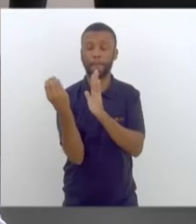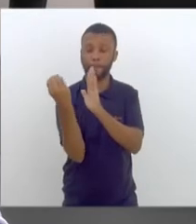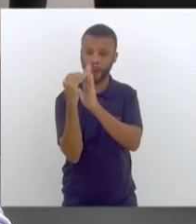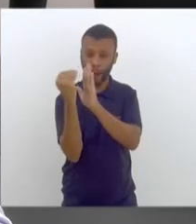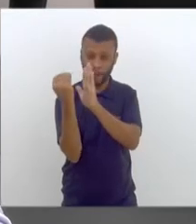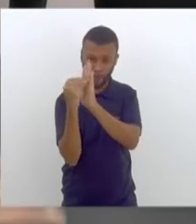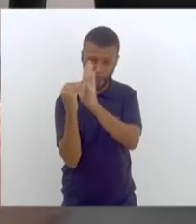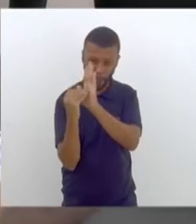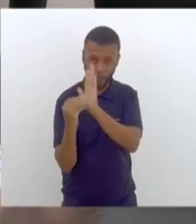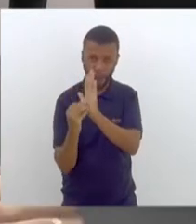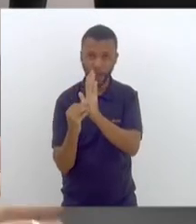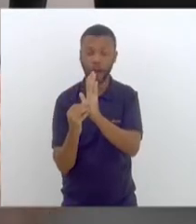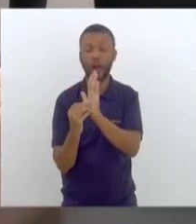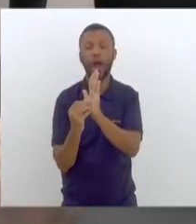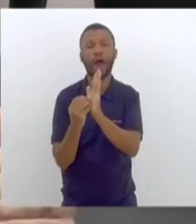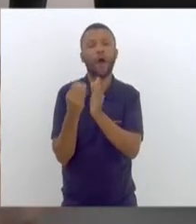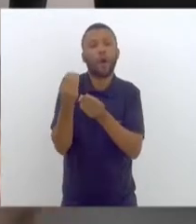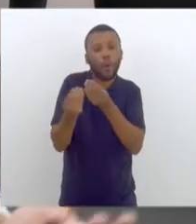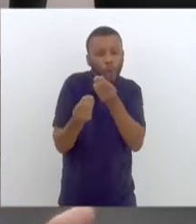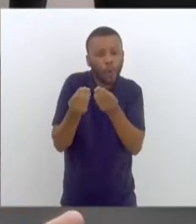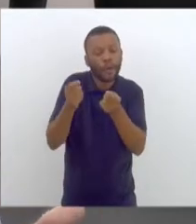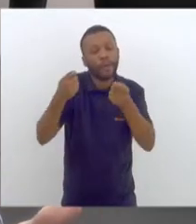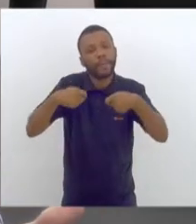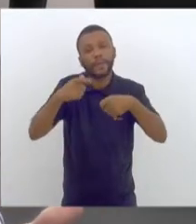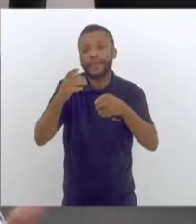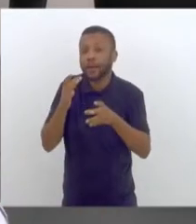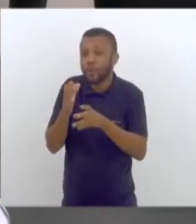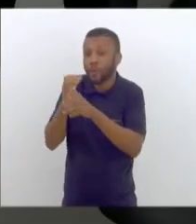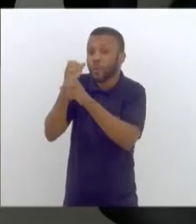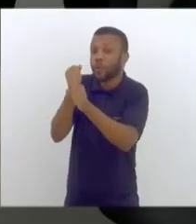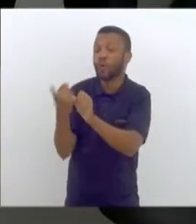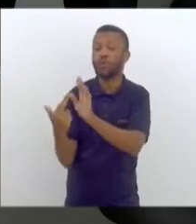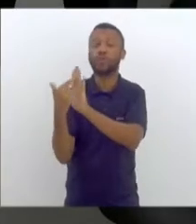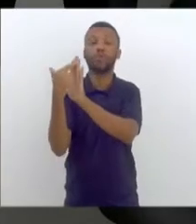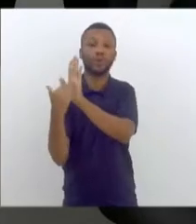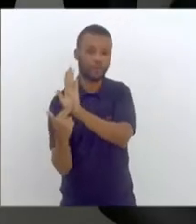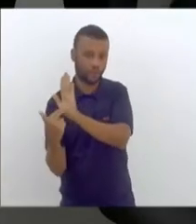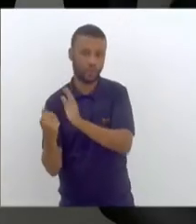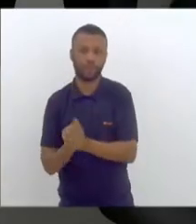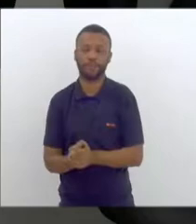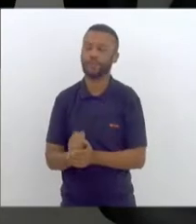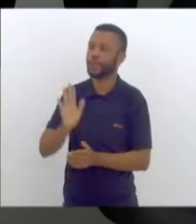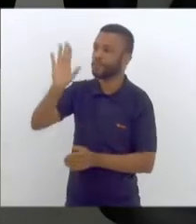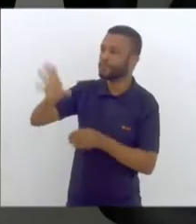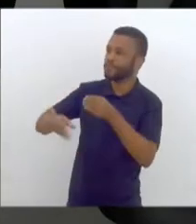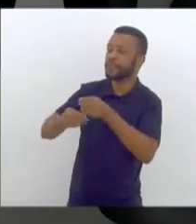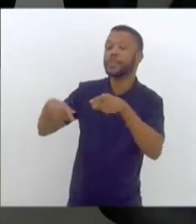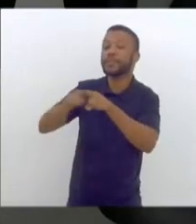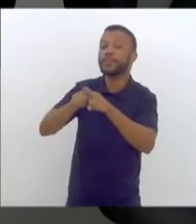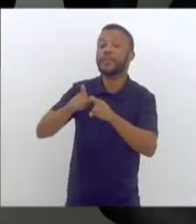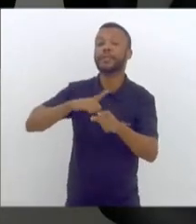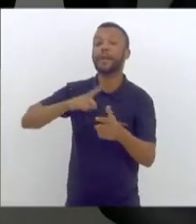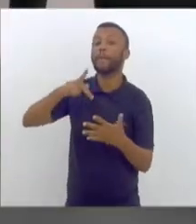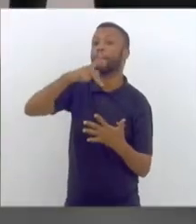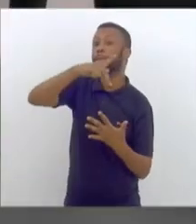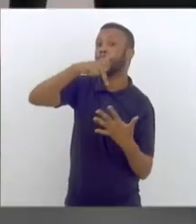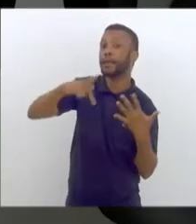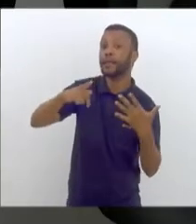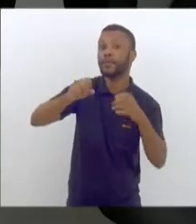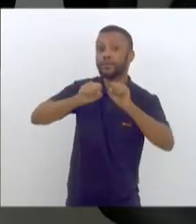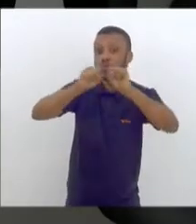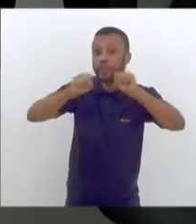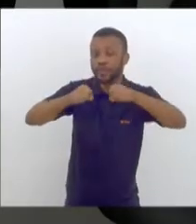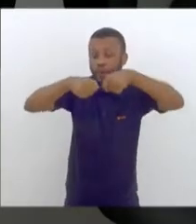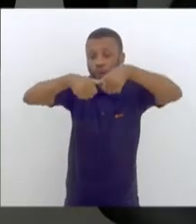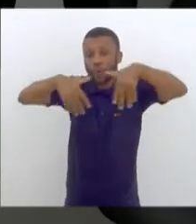no sistema de contabilidade ondas devem ser computados no relatório não só isso é questão também parametrização sistêmica que não foi a tempo